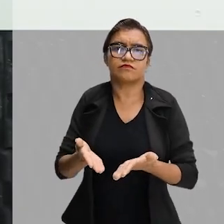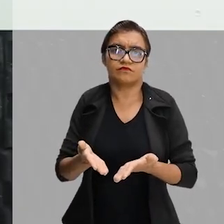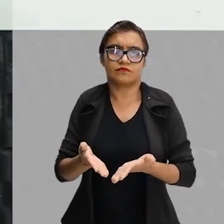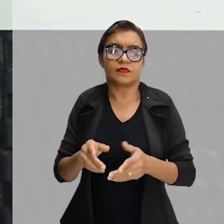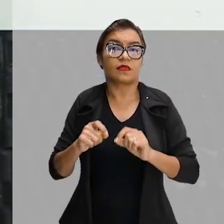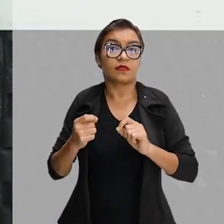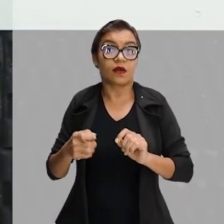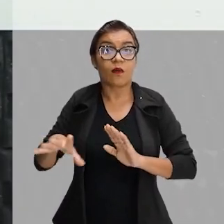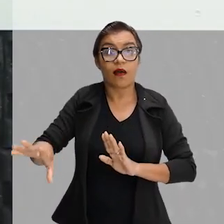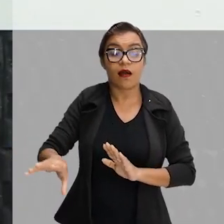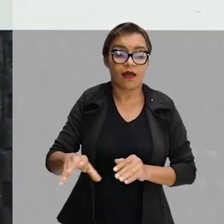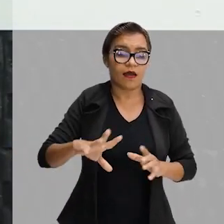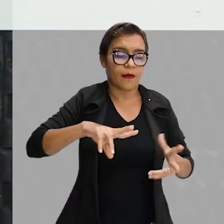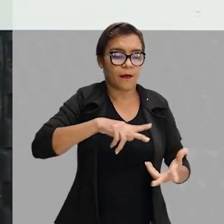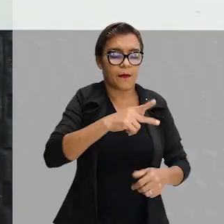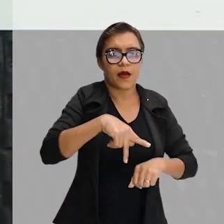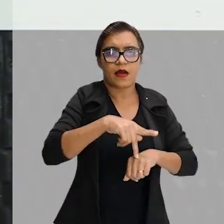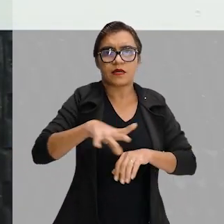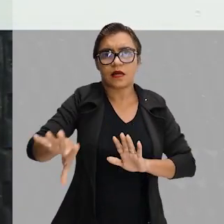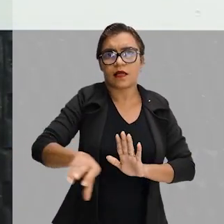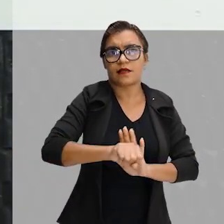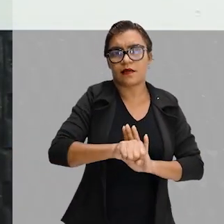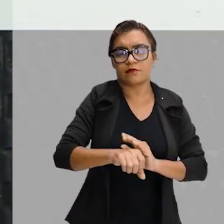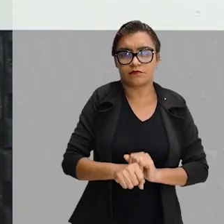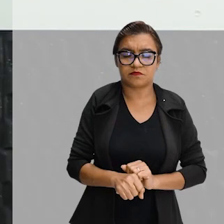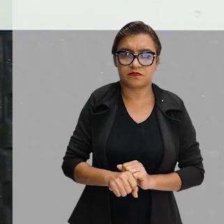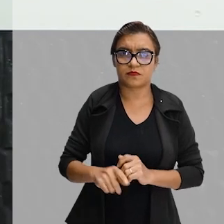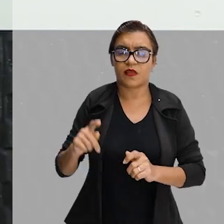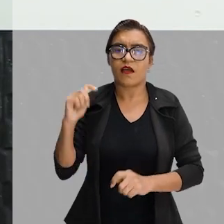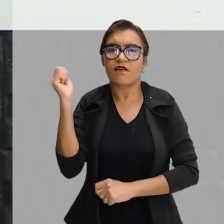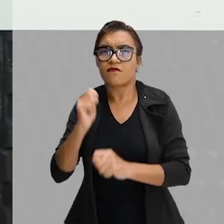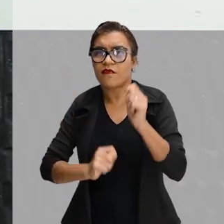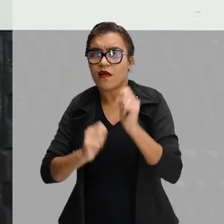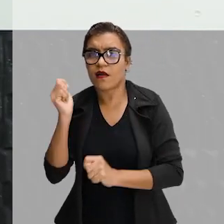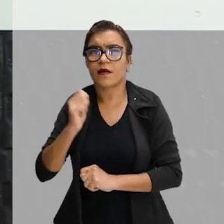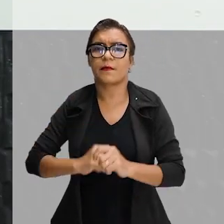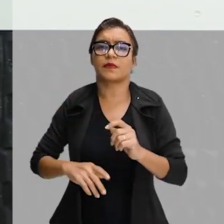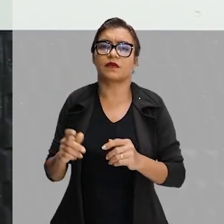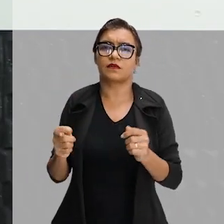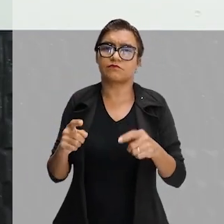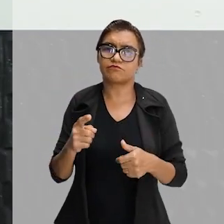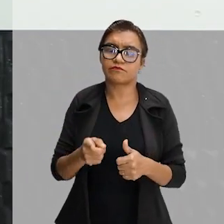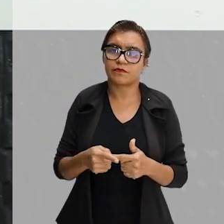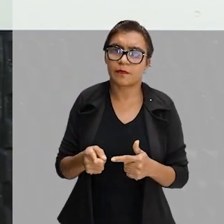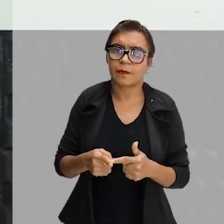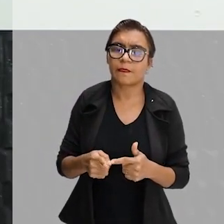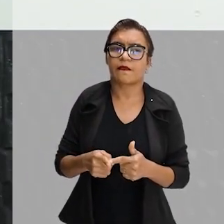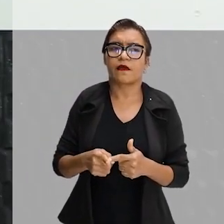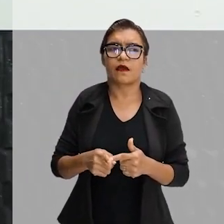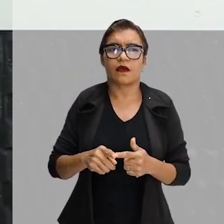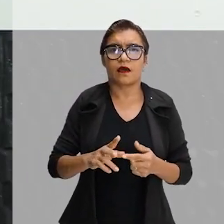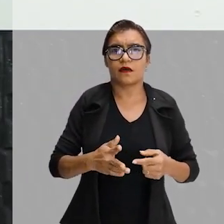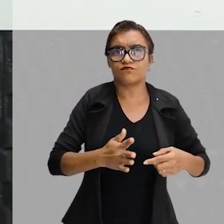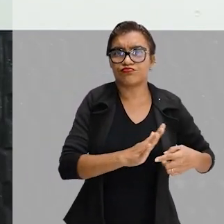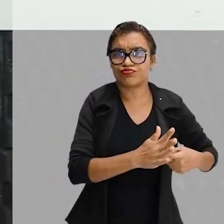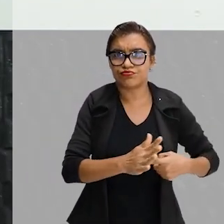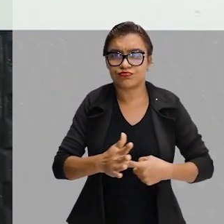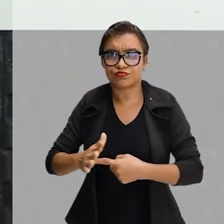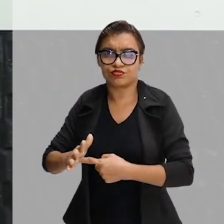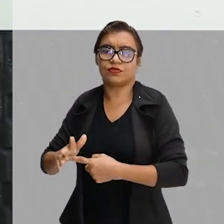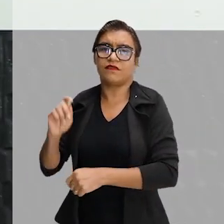investimentos para o país. Entraram fábricas, entraram montadoras, entraram capitais. Então,